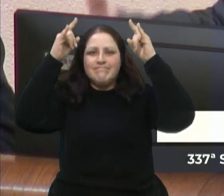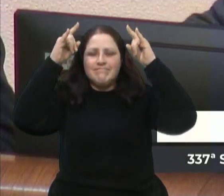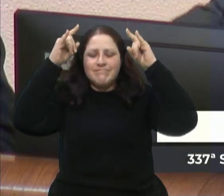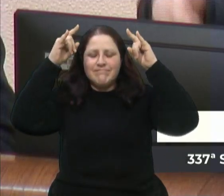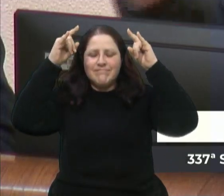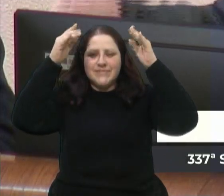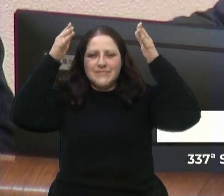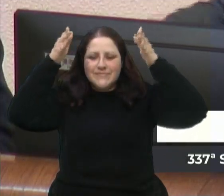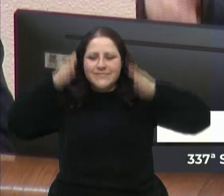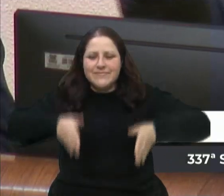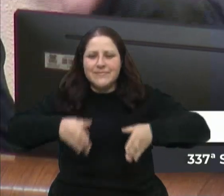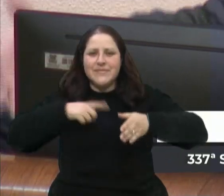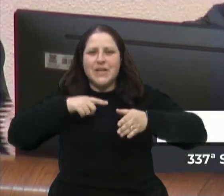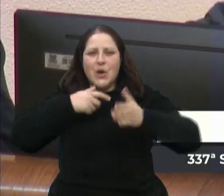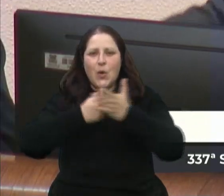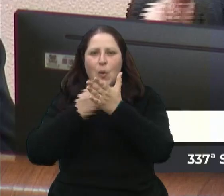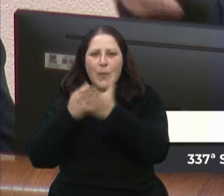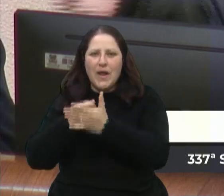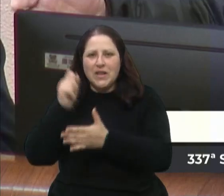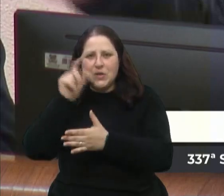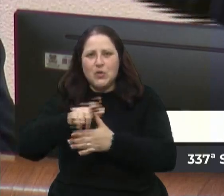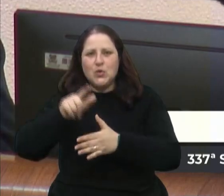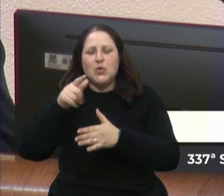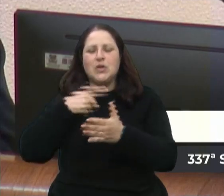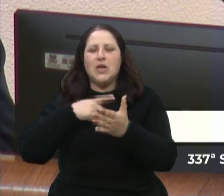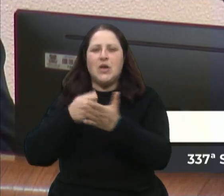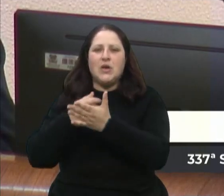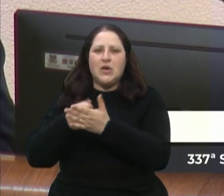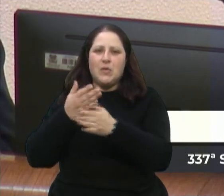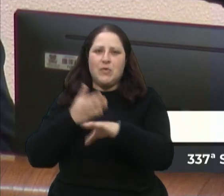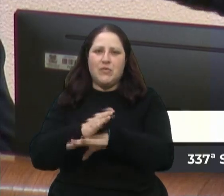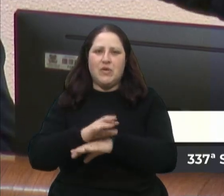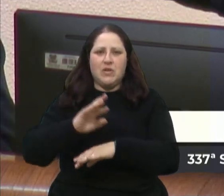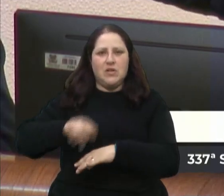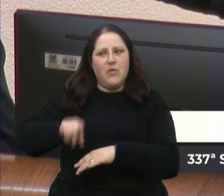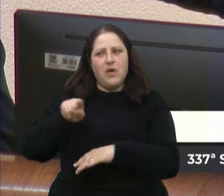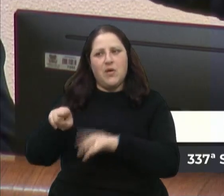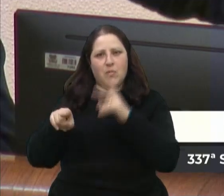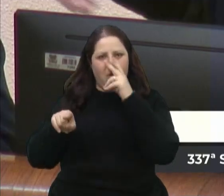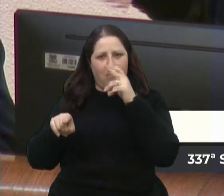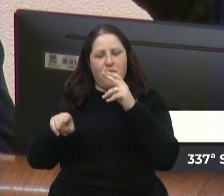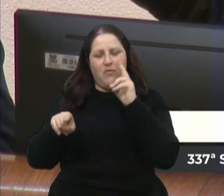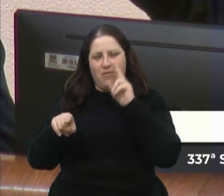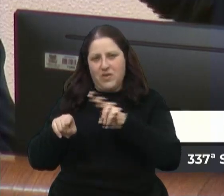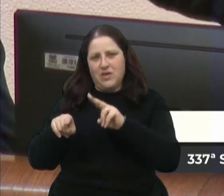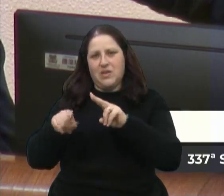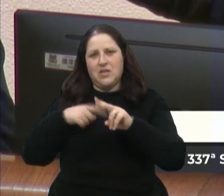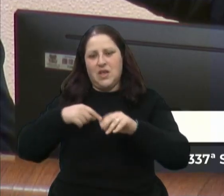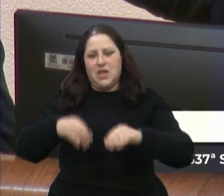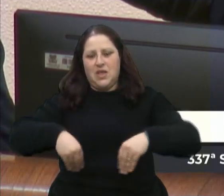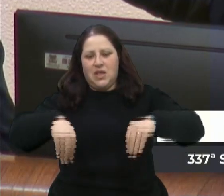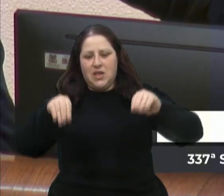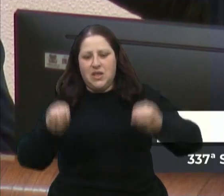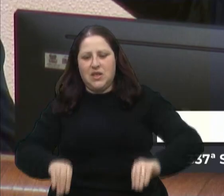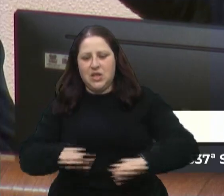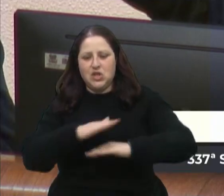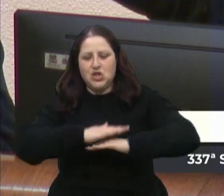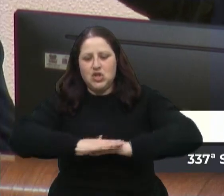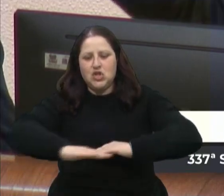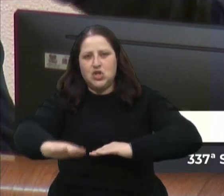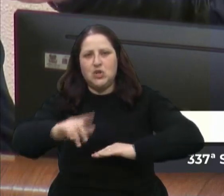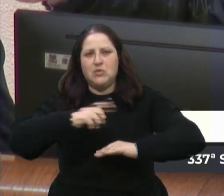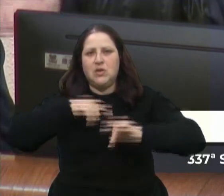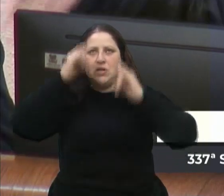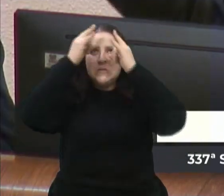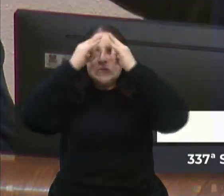aquelas bancas que foram aprovadas, compradas. Não aquilo ali que se vê no chão, agora são tendas, tá? São tendas, não